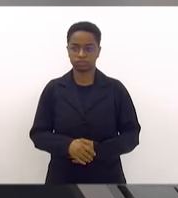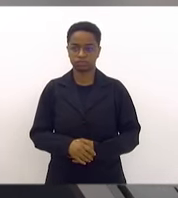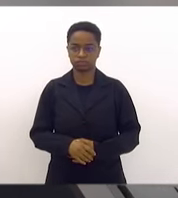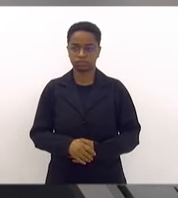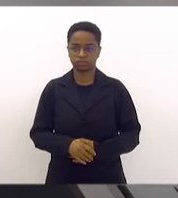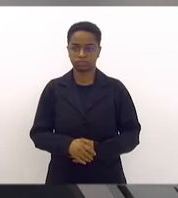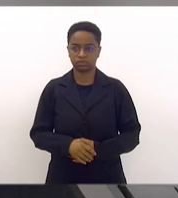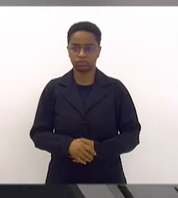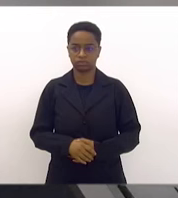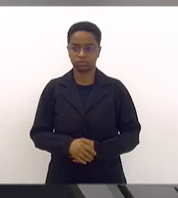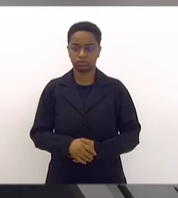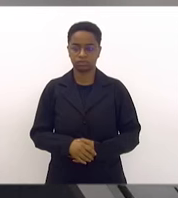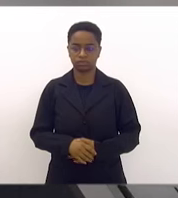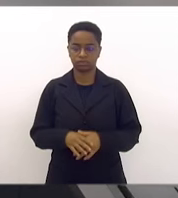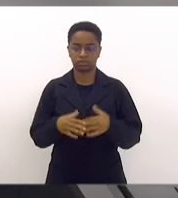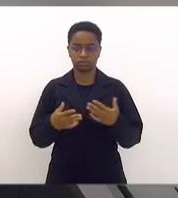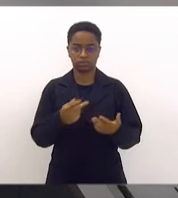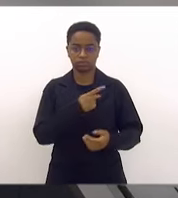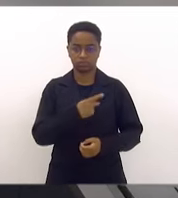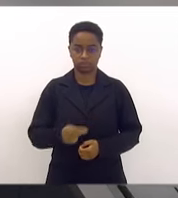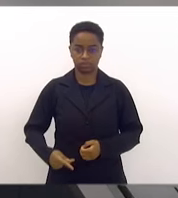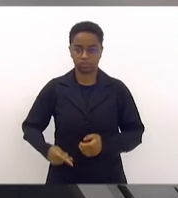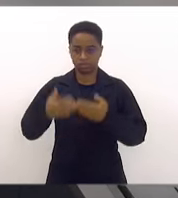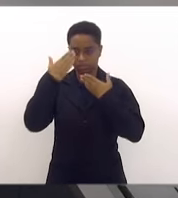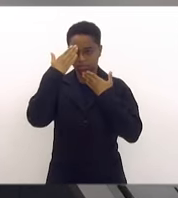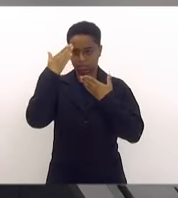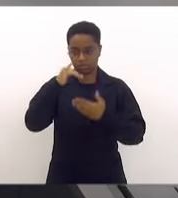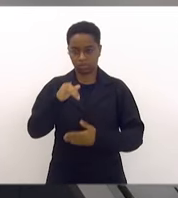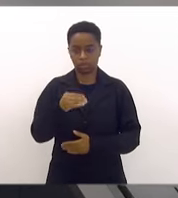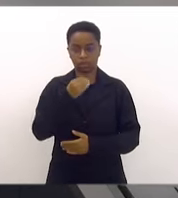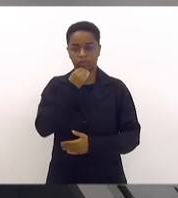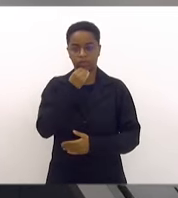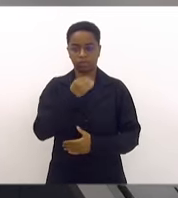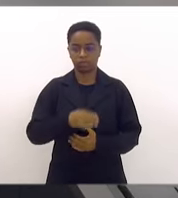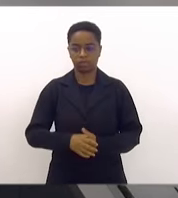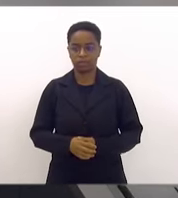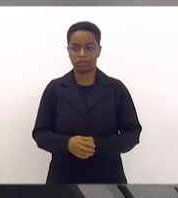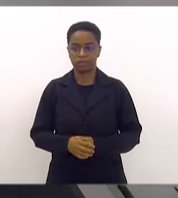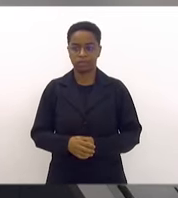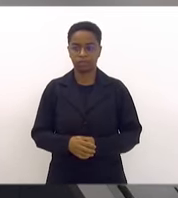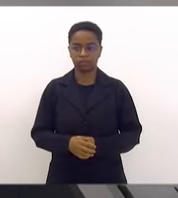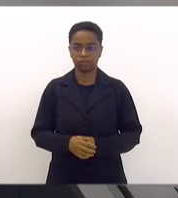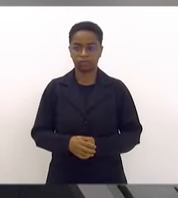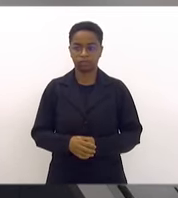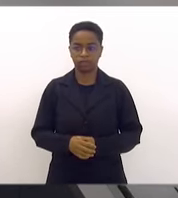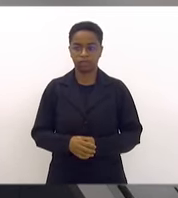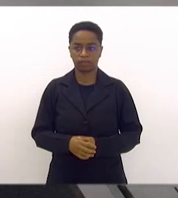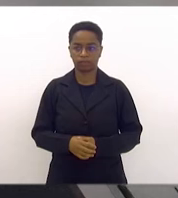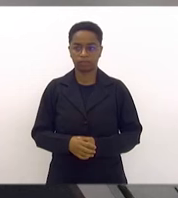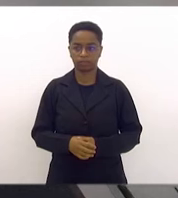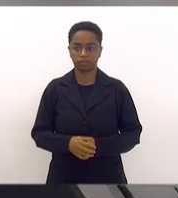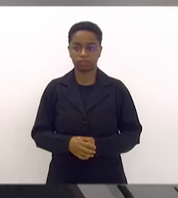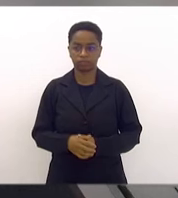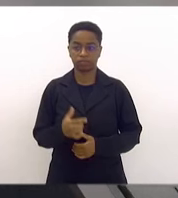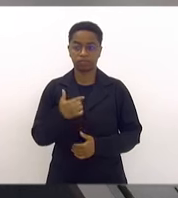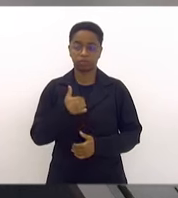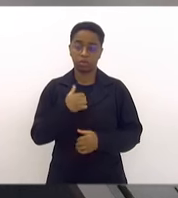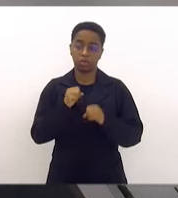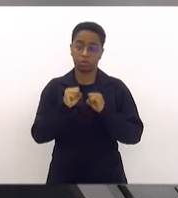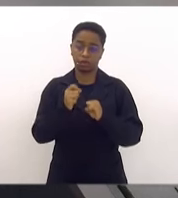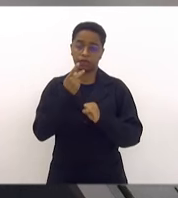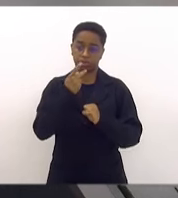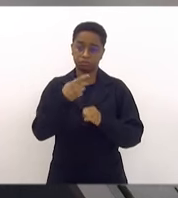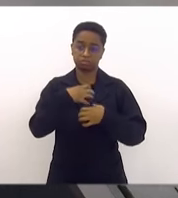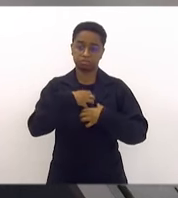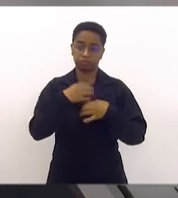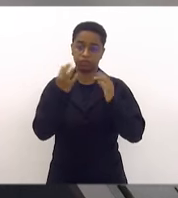Gualberto senhora Presidente eu agradeço a oportunidade eu posso dizer que eu fiquei muito satisfeito com